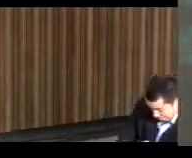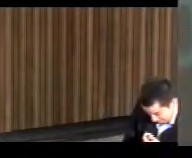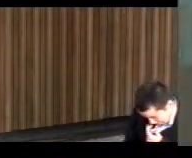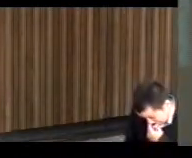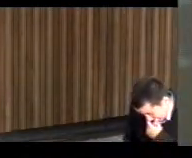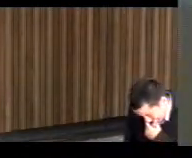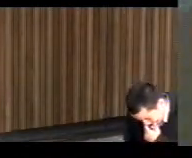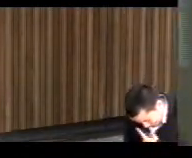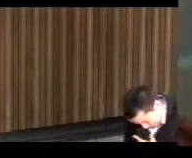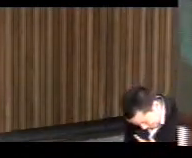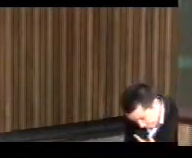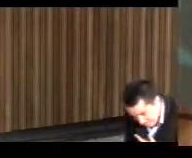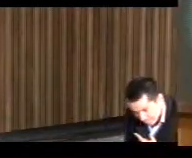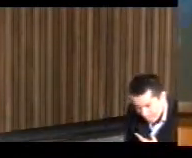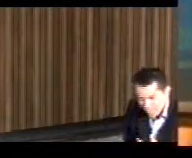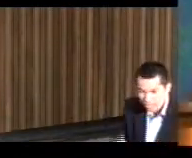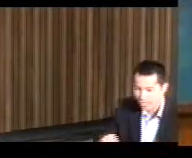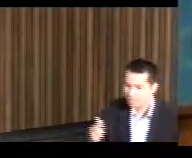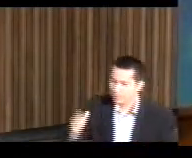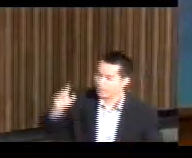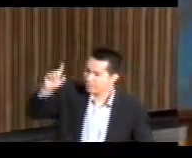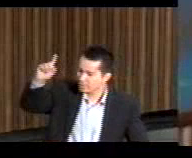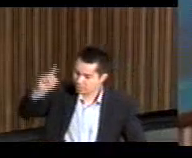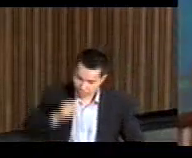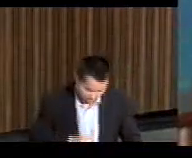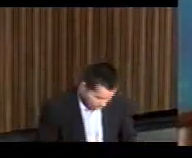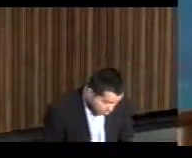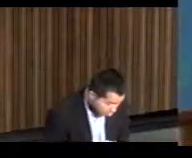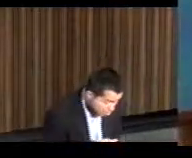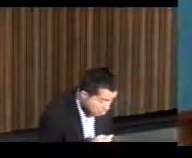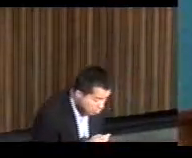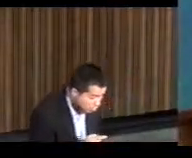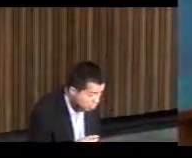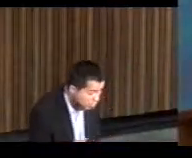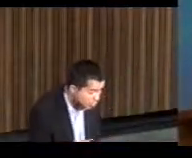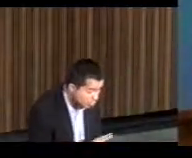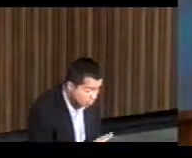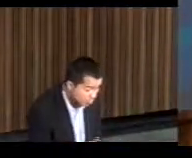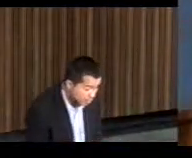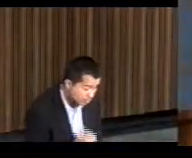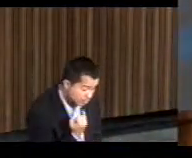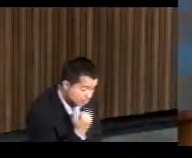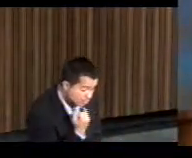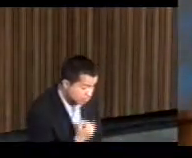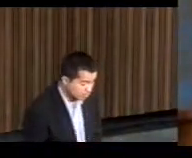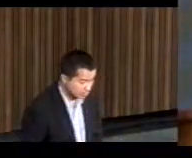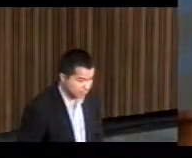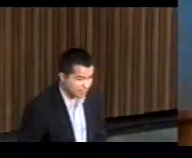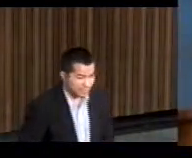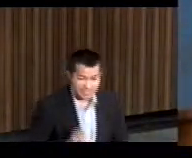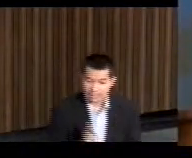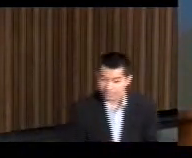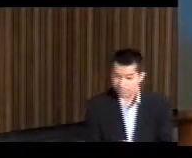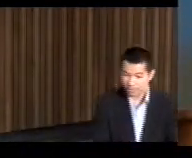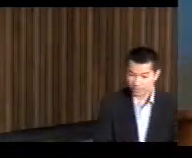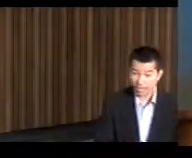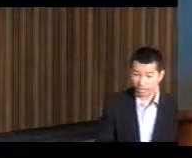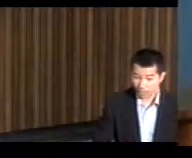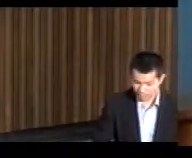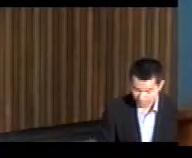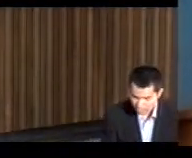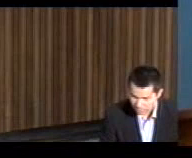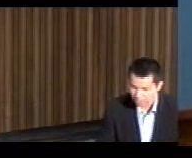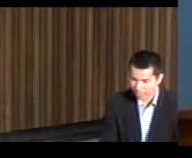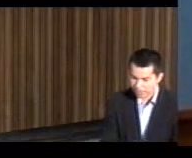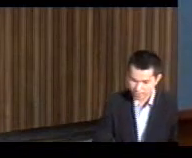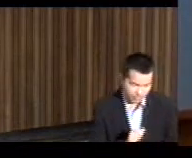para Isaque e você vai dizer assim, Deus está rindo de mim. Está entendendo?